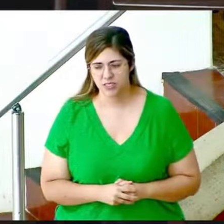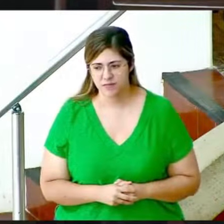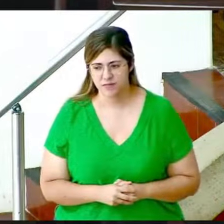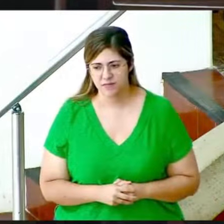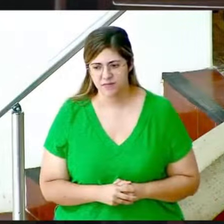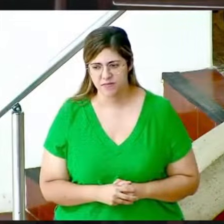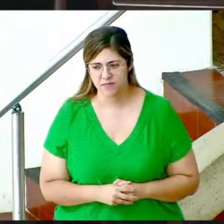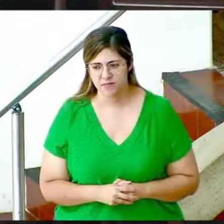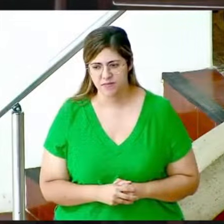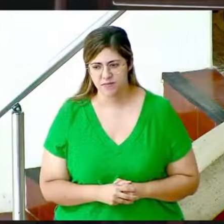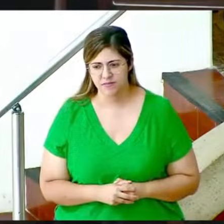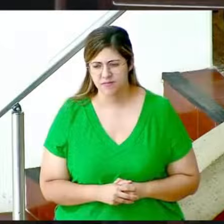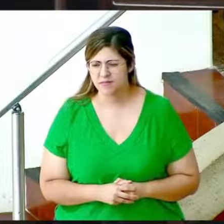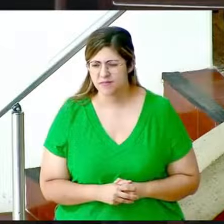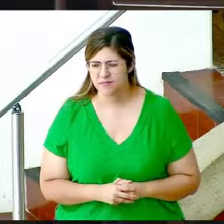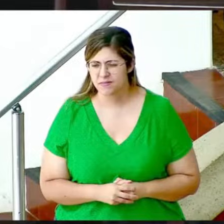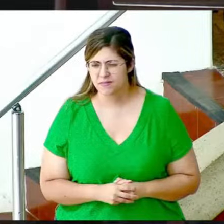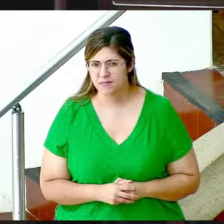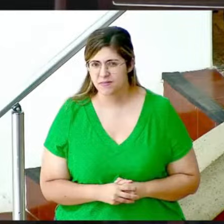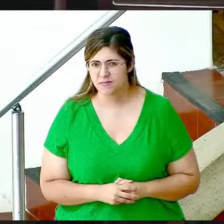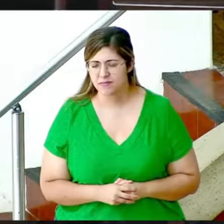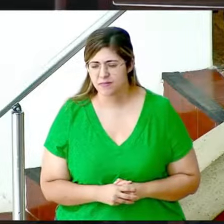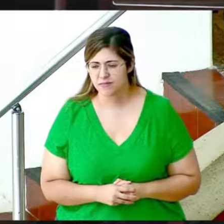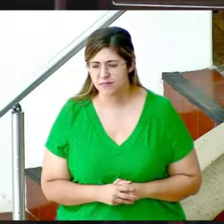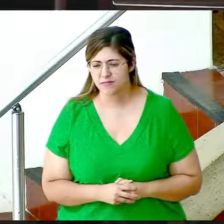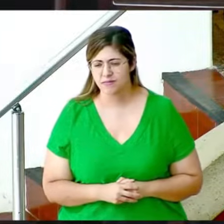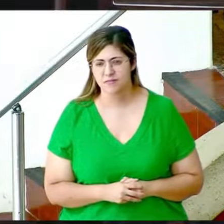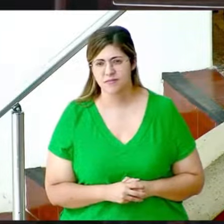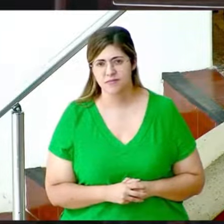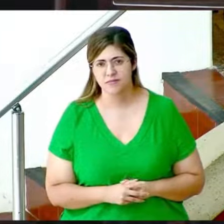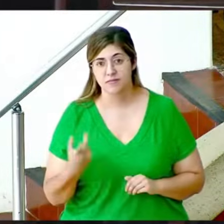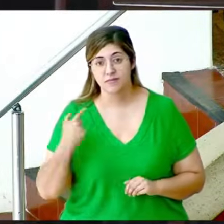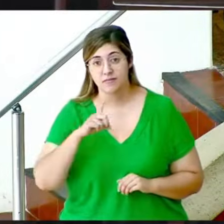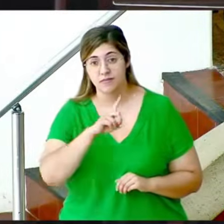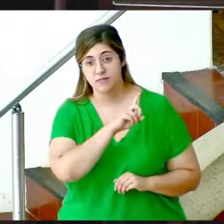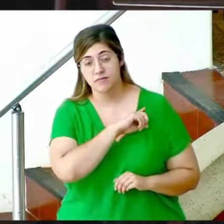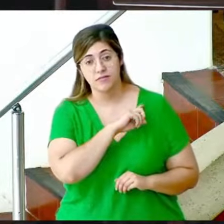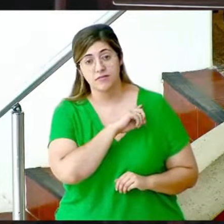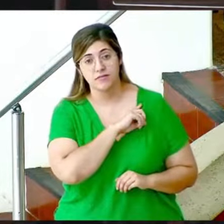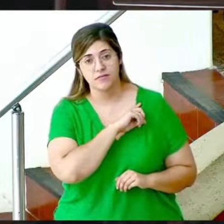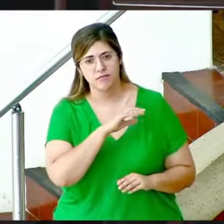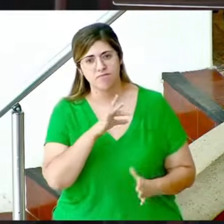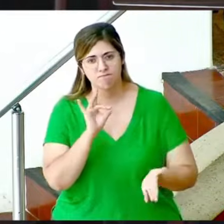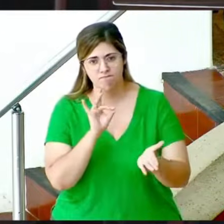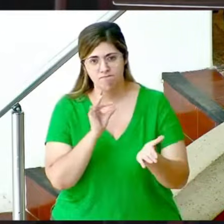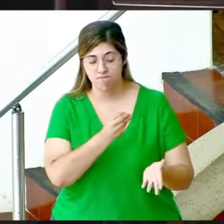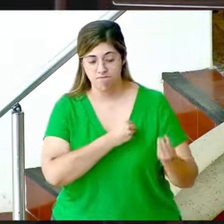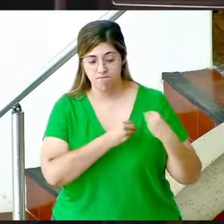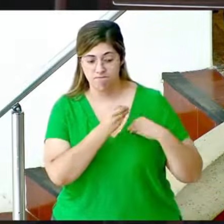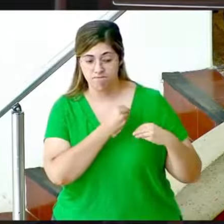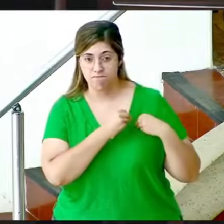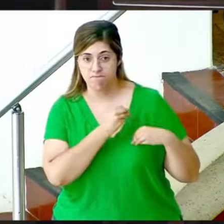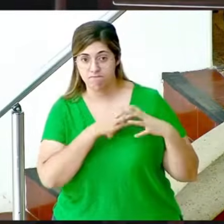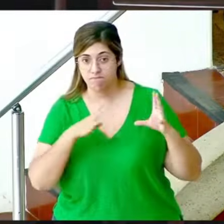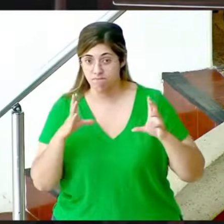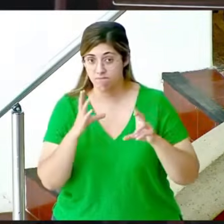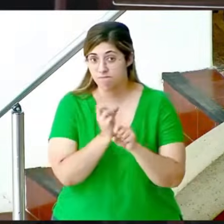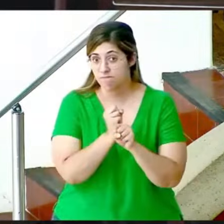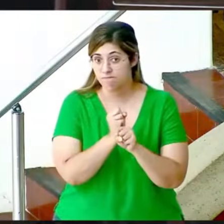não deixar 2 coisas acontecerem. Ajuntamento associado à iniquidade. Ajuntamento e iniquidade